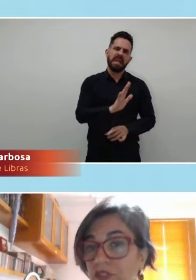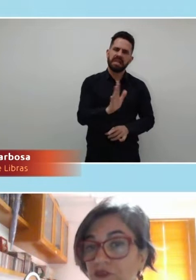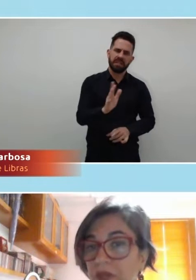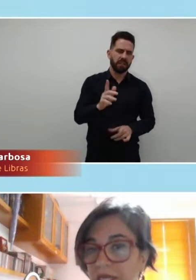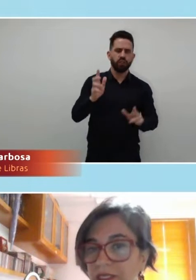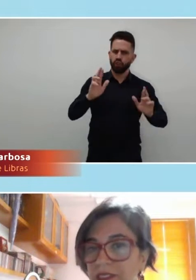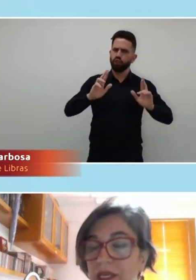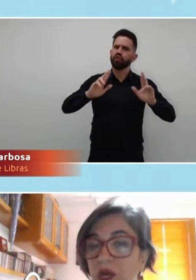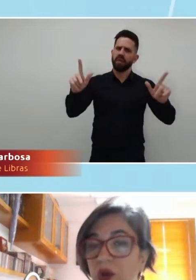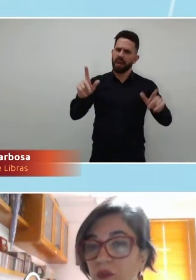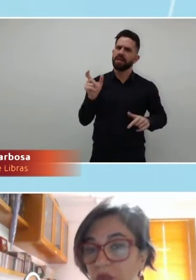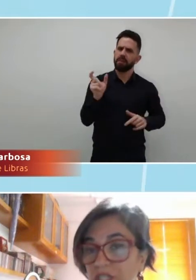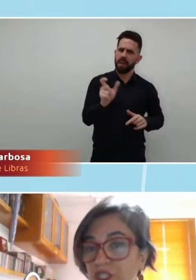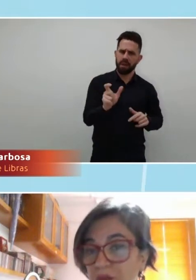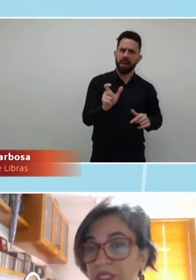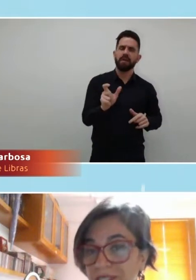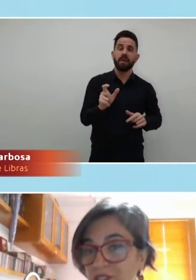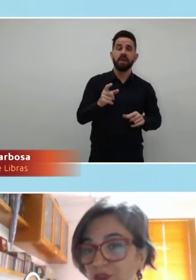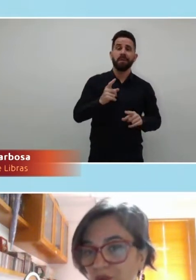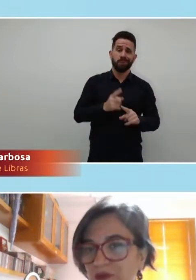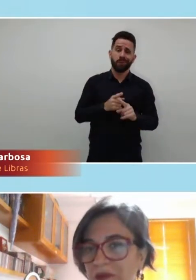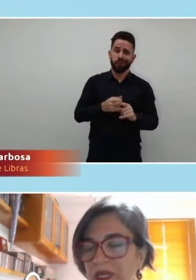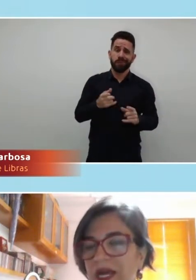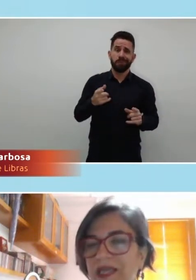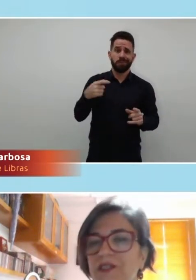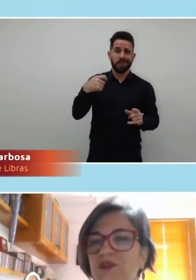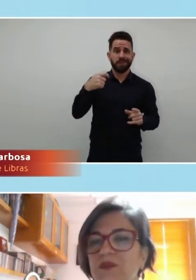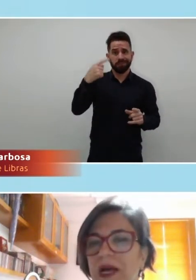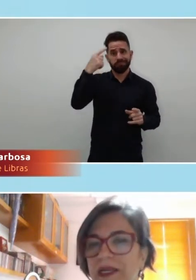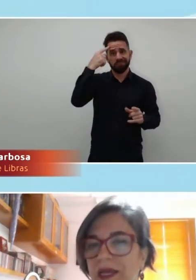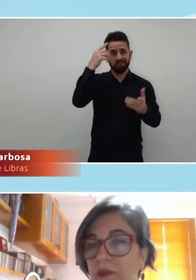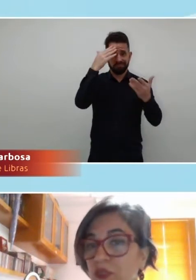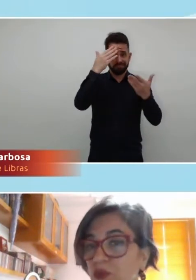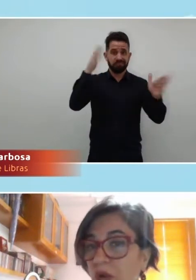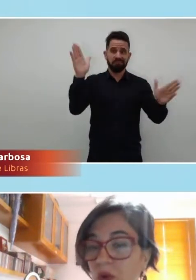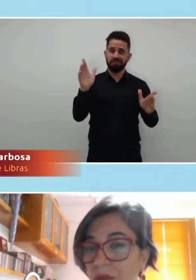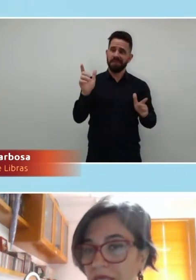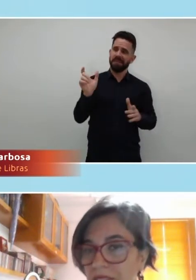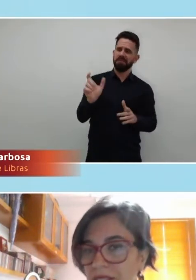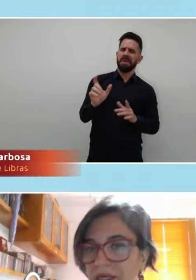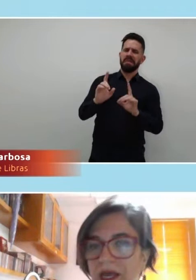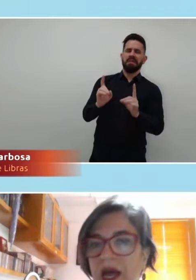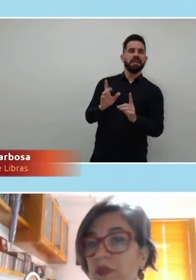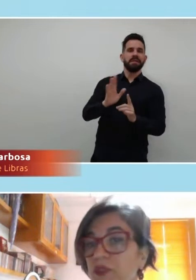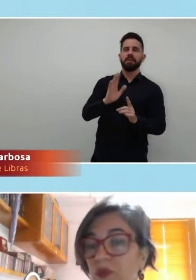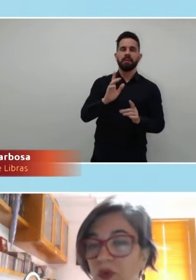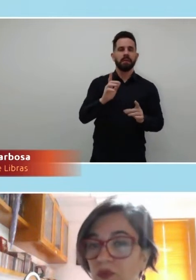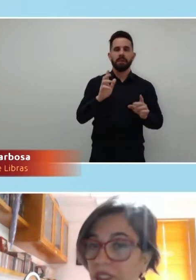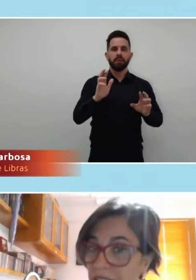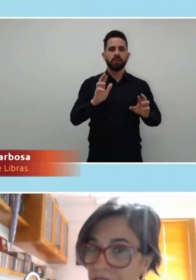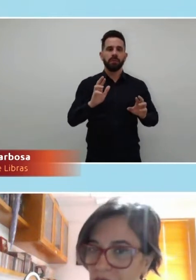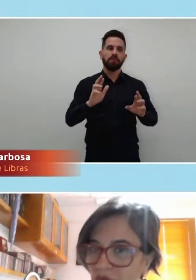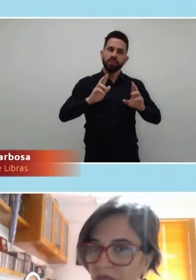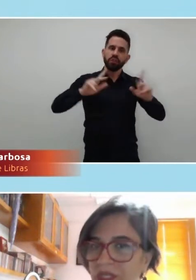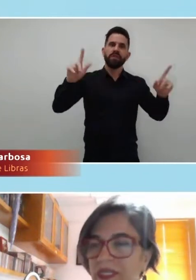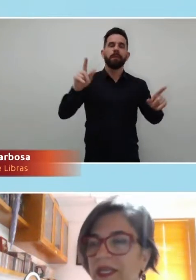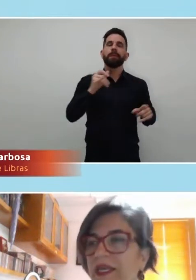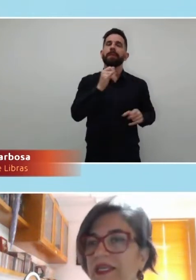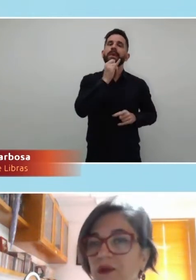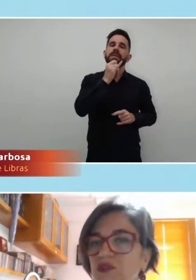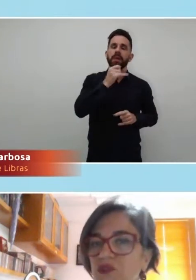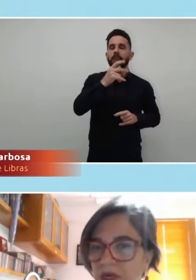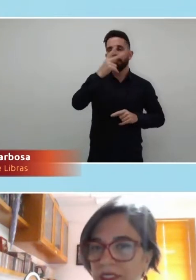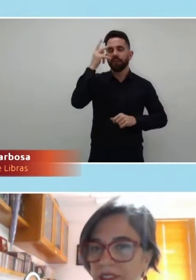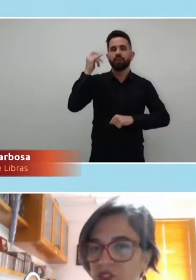palavra diferença, porque a gente precisa de novo ampliar isso para a pessoa obesa, a pessoa com nanismo, né, que